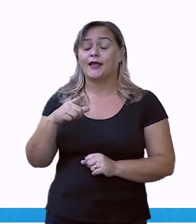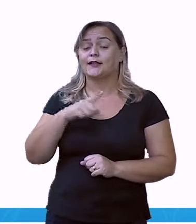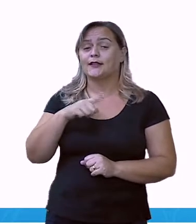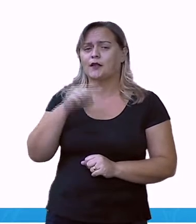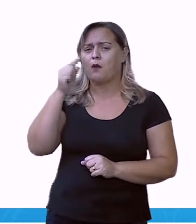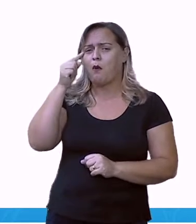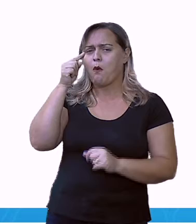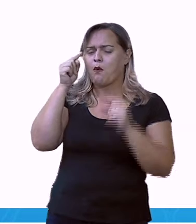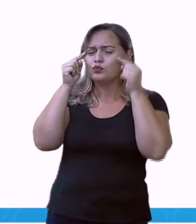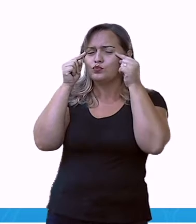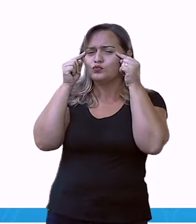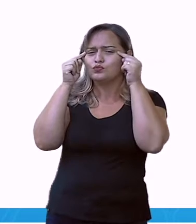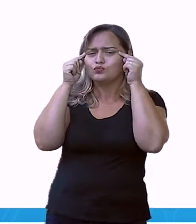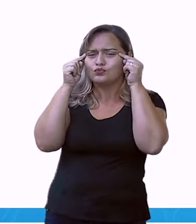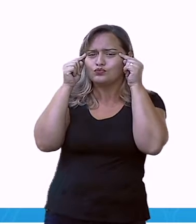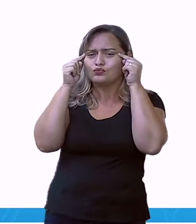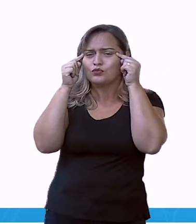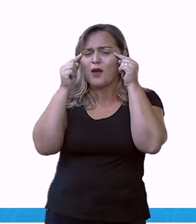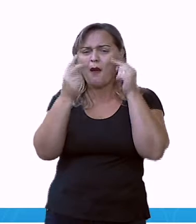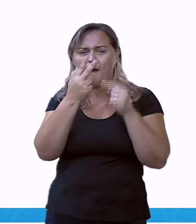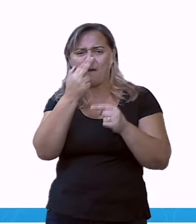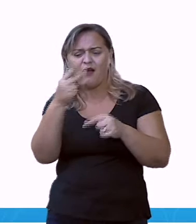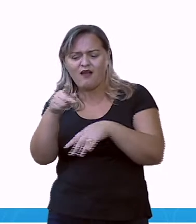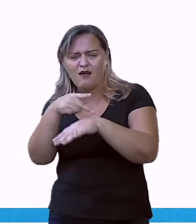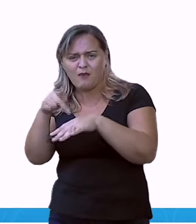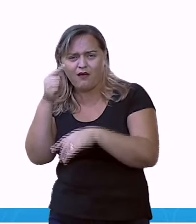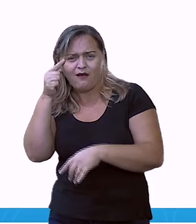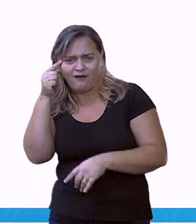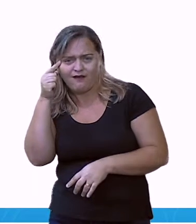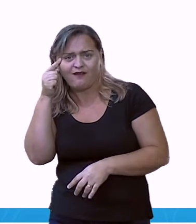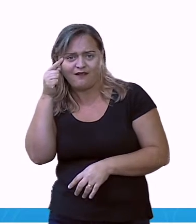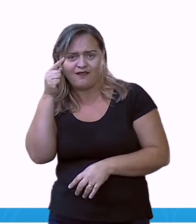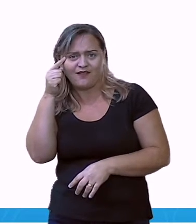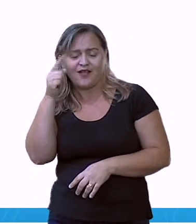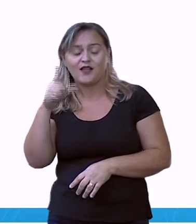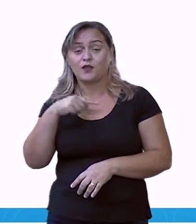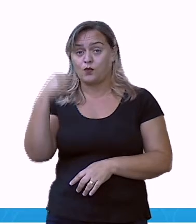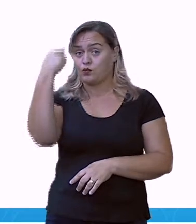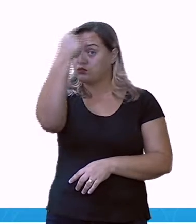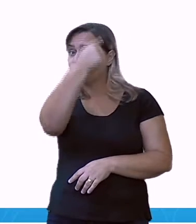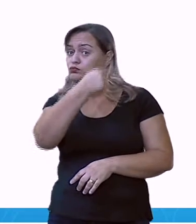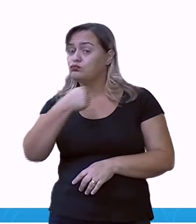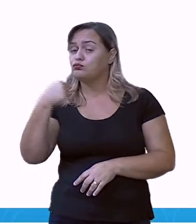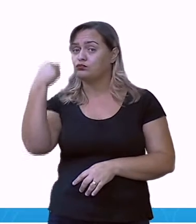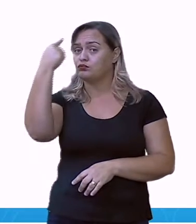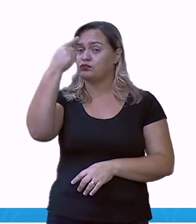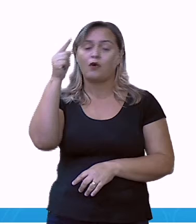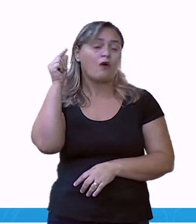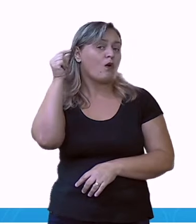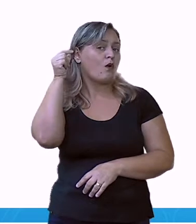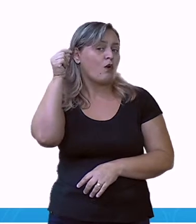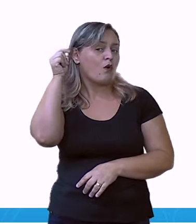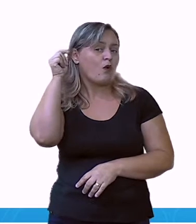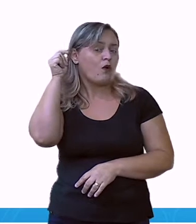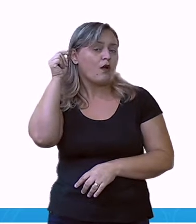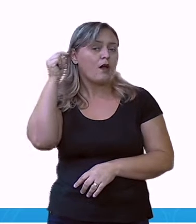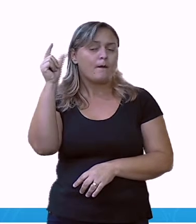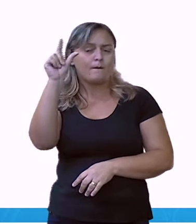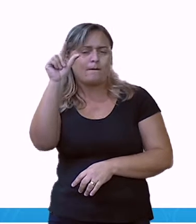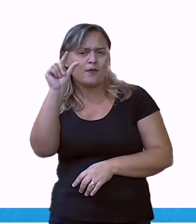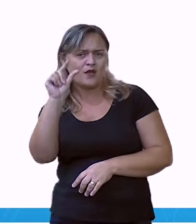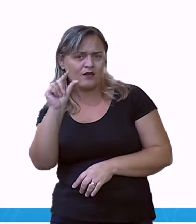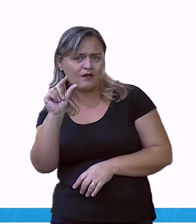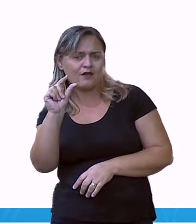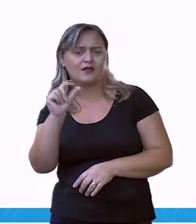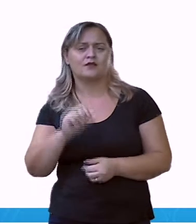puxadinhos, parecido com o dos orientais, rosto arredondado e orelhas pequenas, Tem hipotonia, que é a